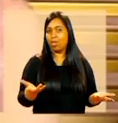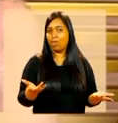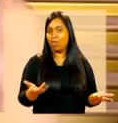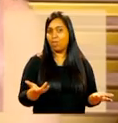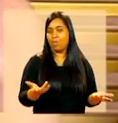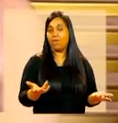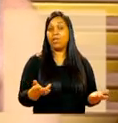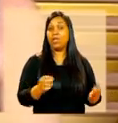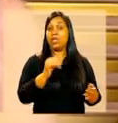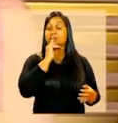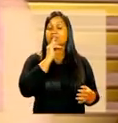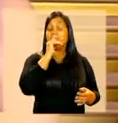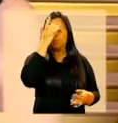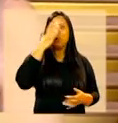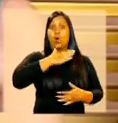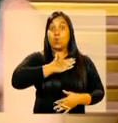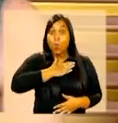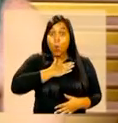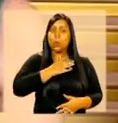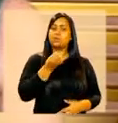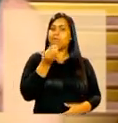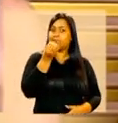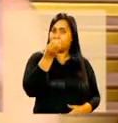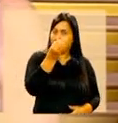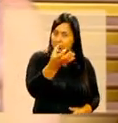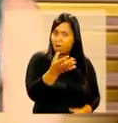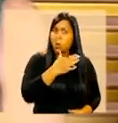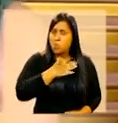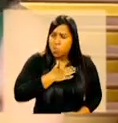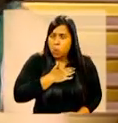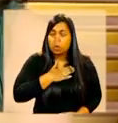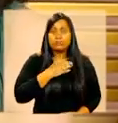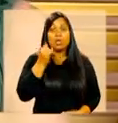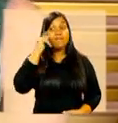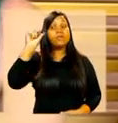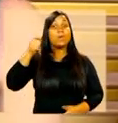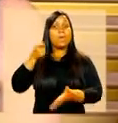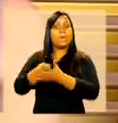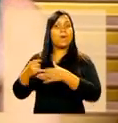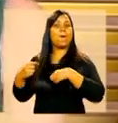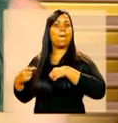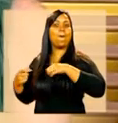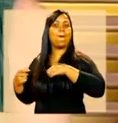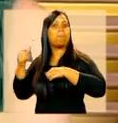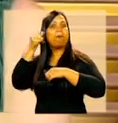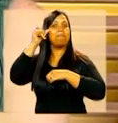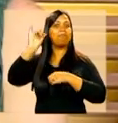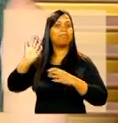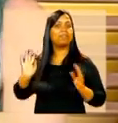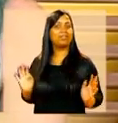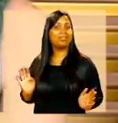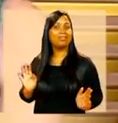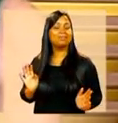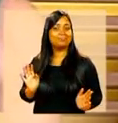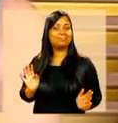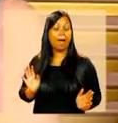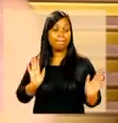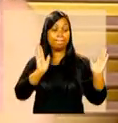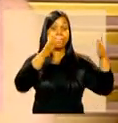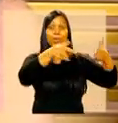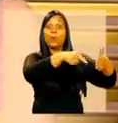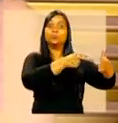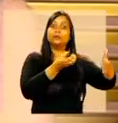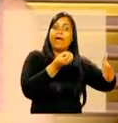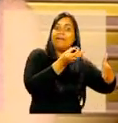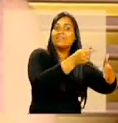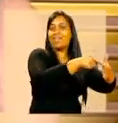parte isso. Aquele cliente que gosta de viajar, ele deixa de comprar uma roupa, ele dá prioridade